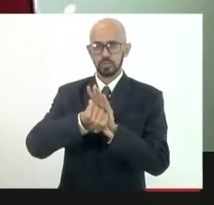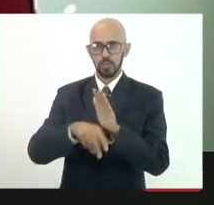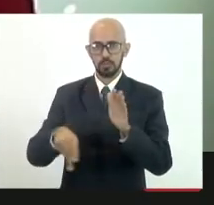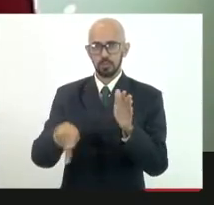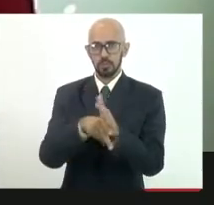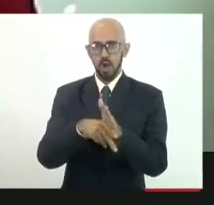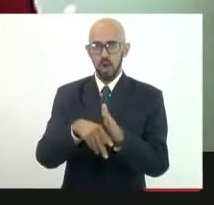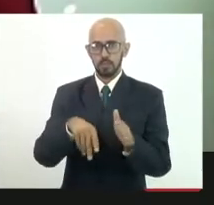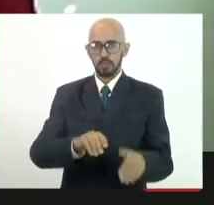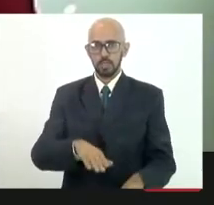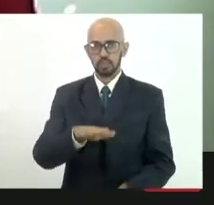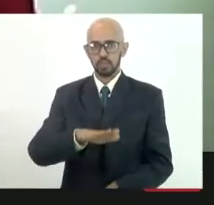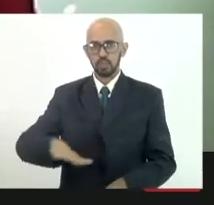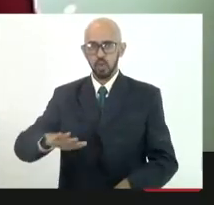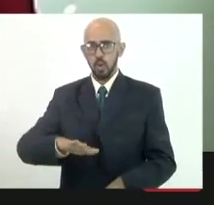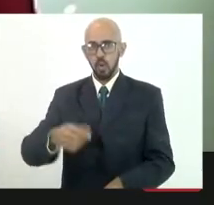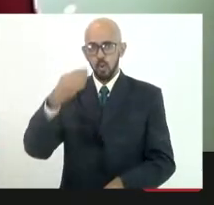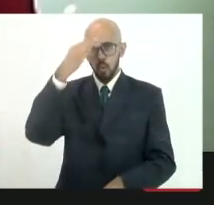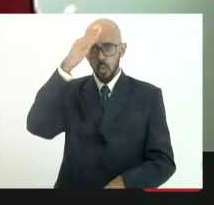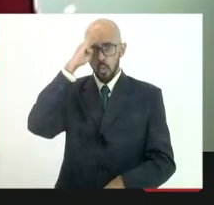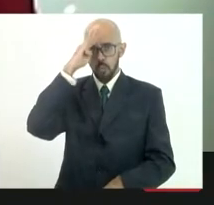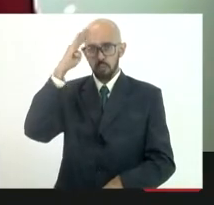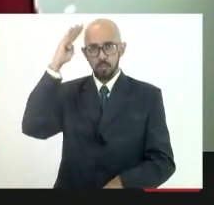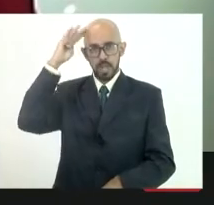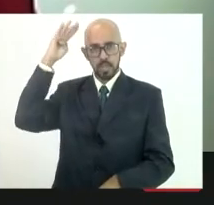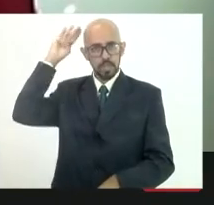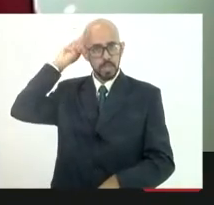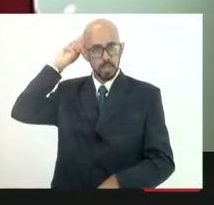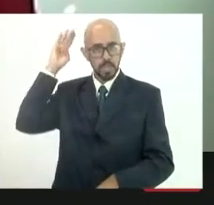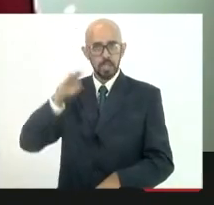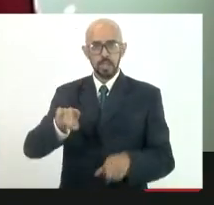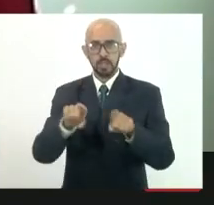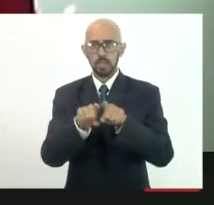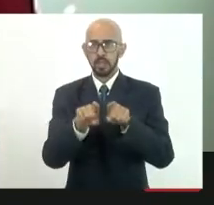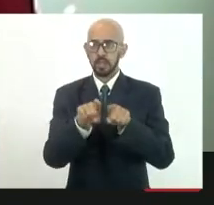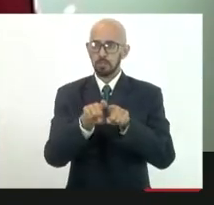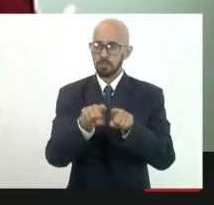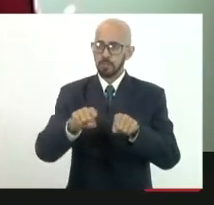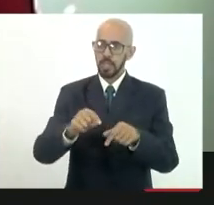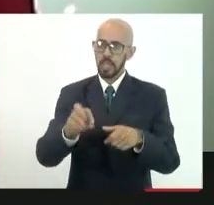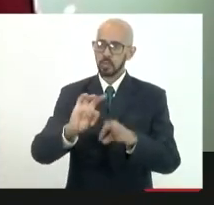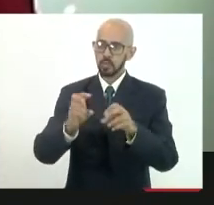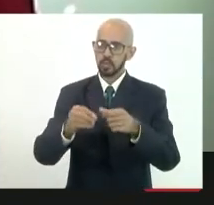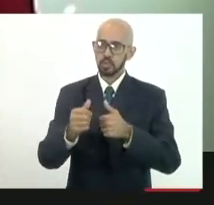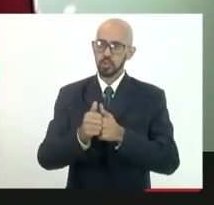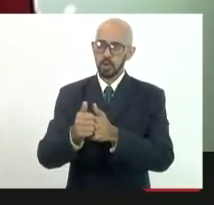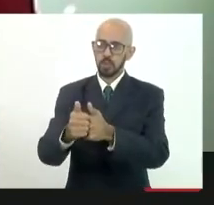e também duas sugestões minhas, acho que todos acompanharam uma matéria